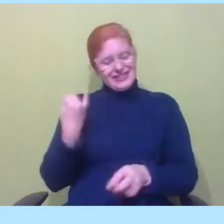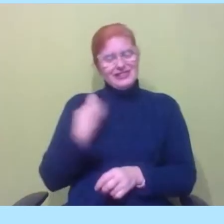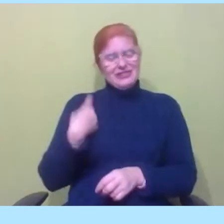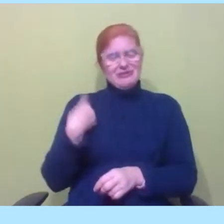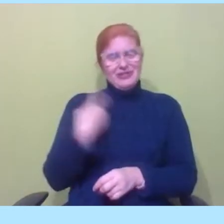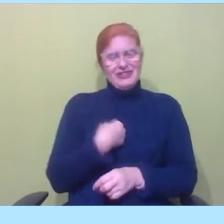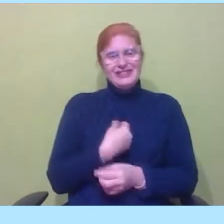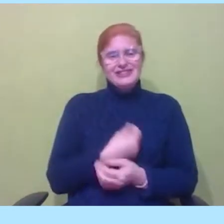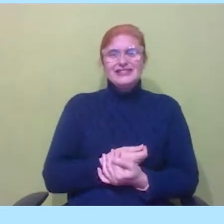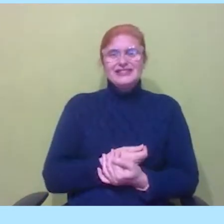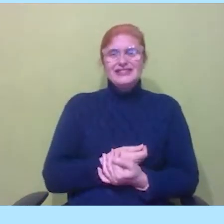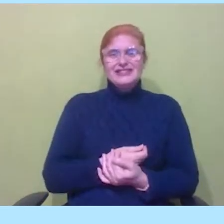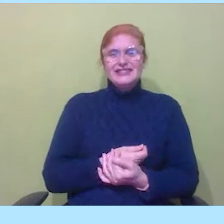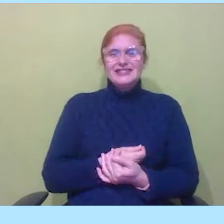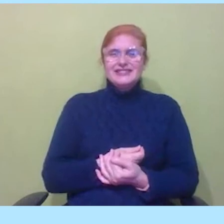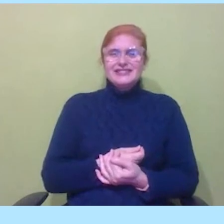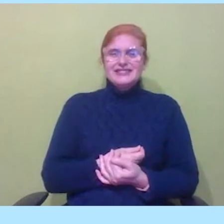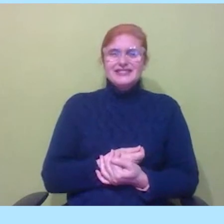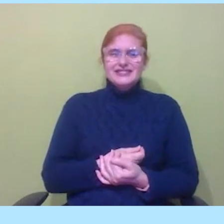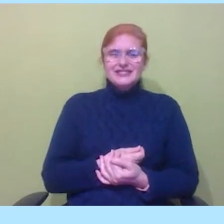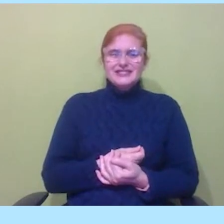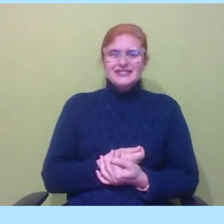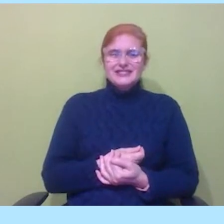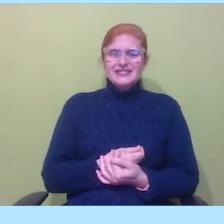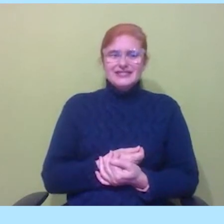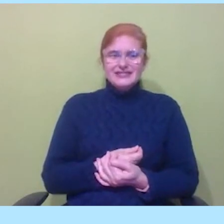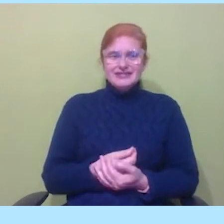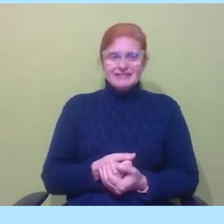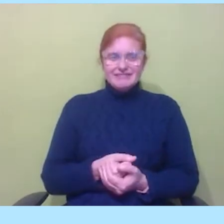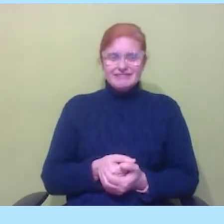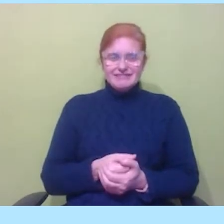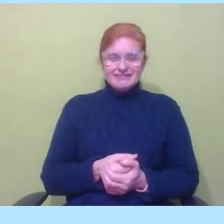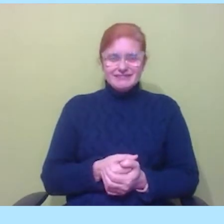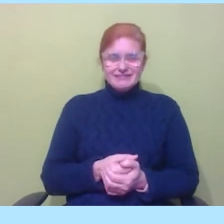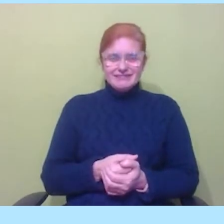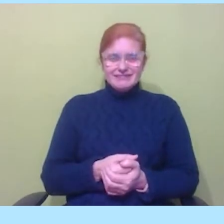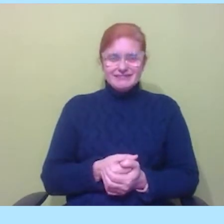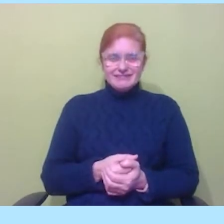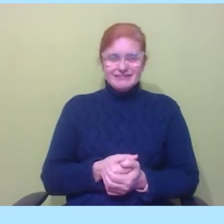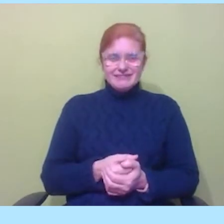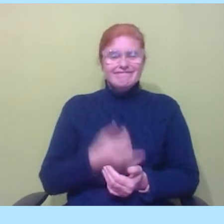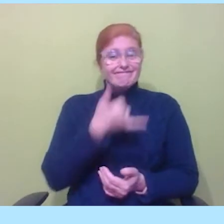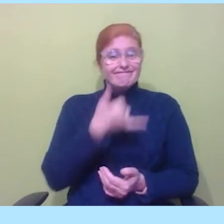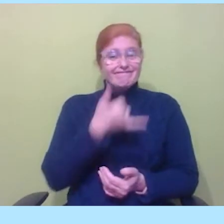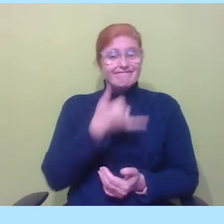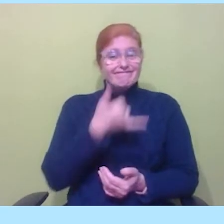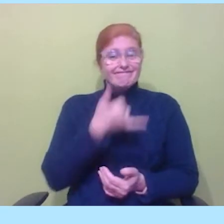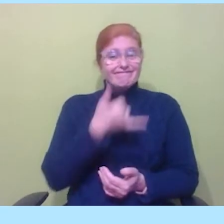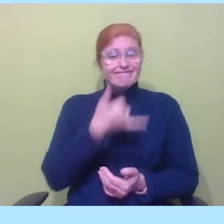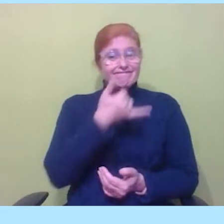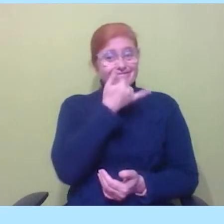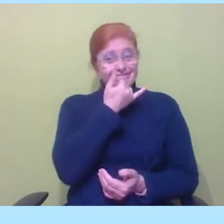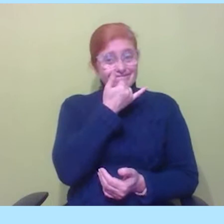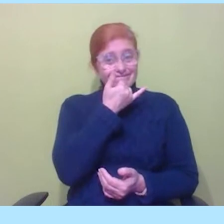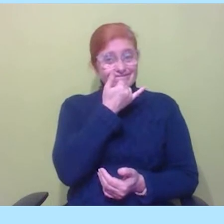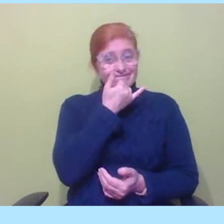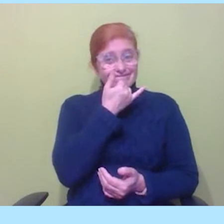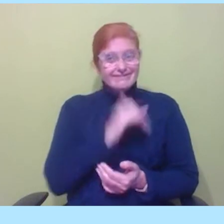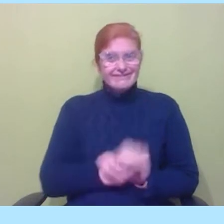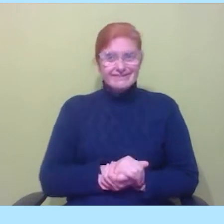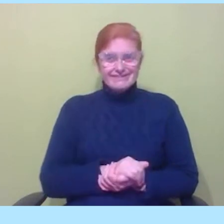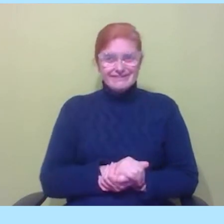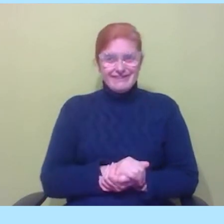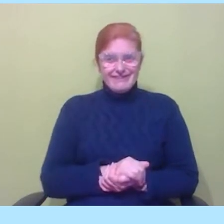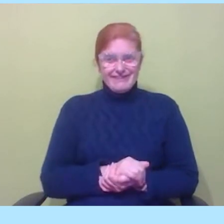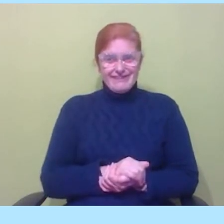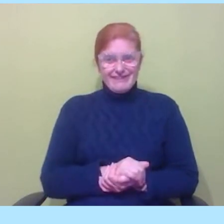Eu sei que Oi? Desculpa, só porque eu fui olhar, sou eu, Tica. Eu fui olhar agora no chat e